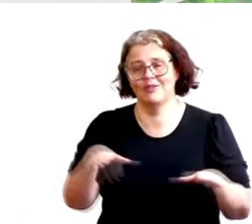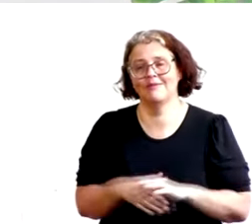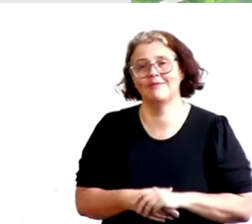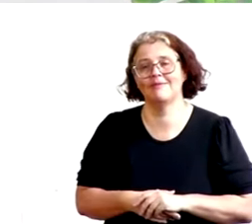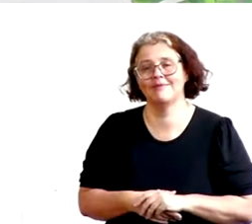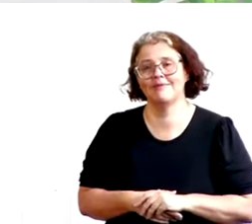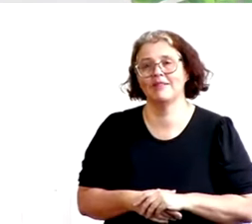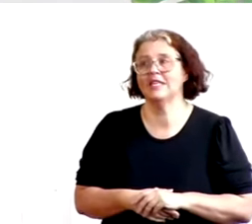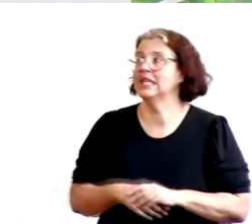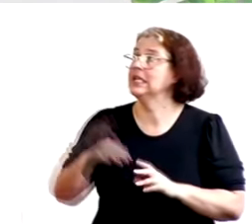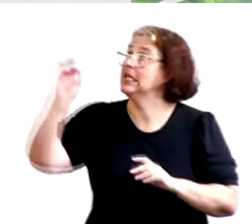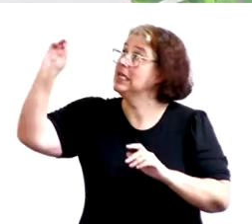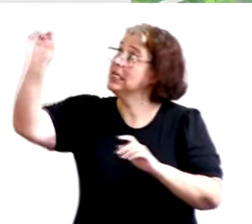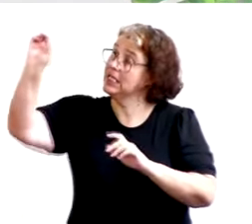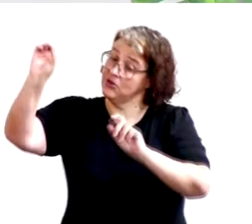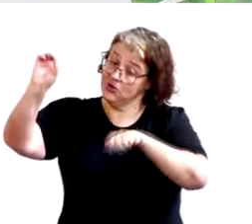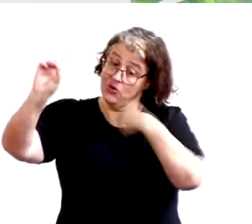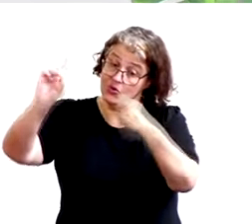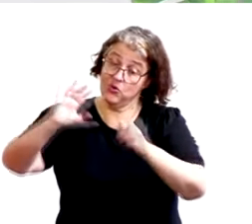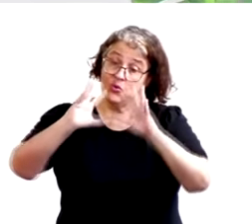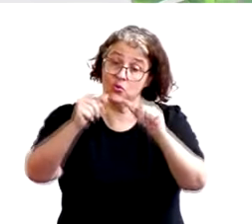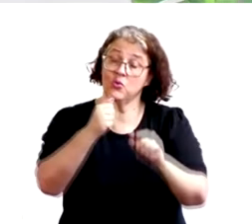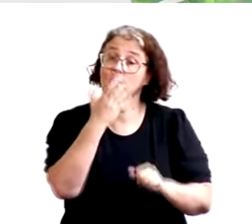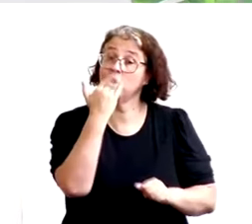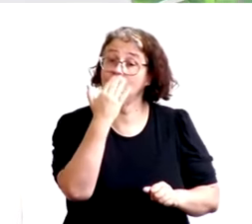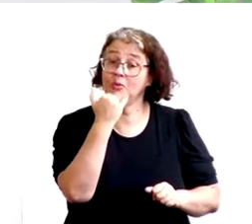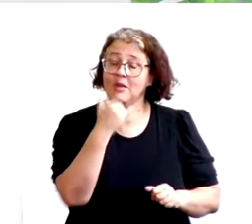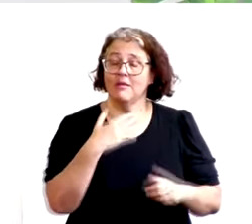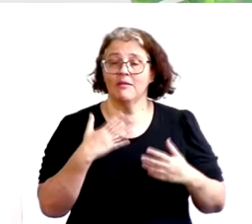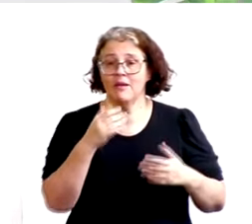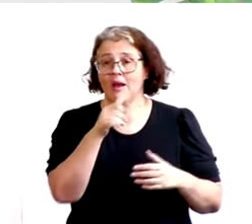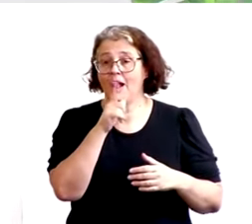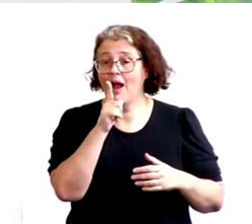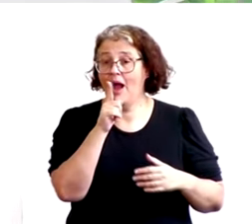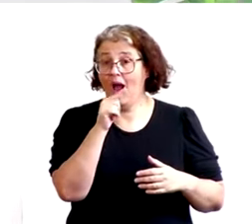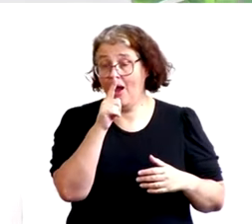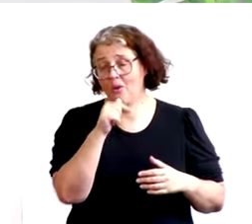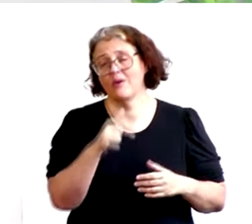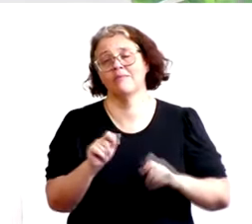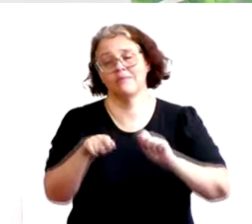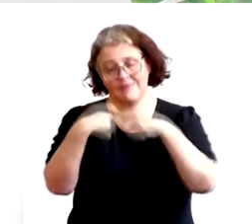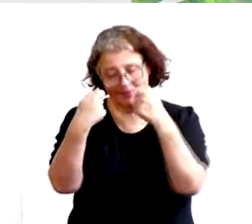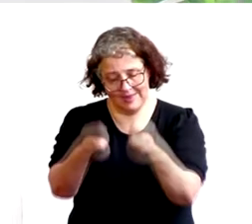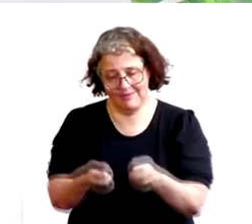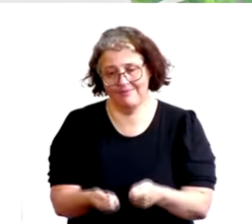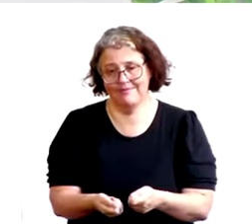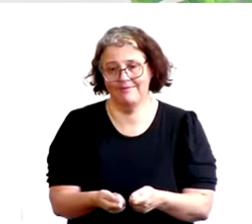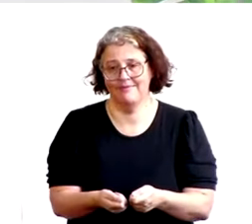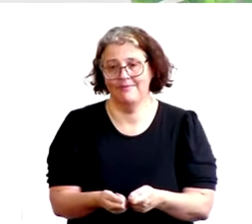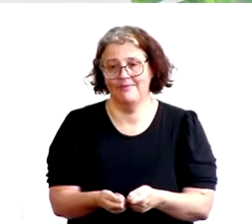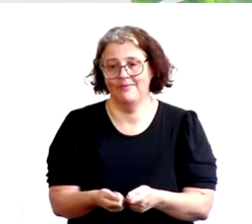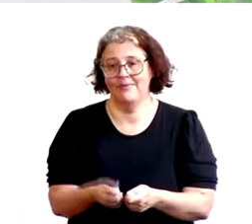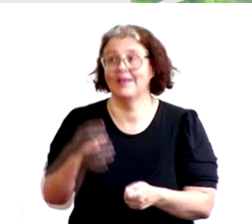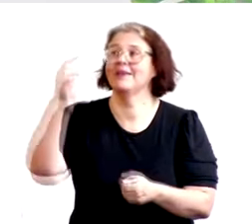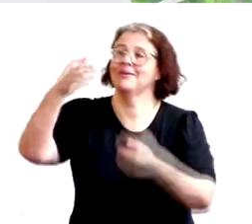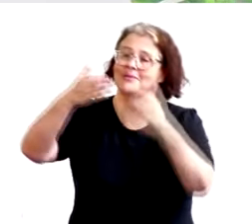todas as coisas água e comida para que eles pudessem provar